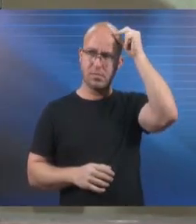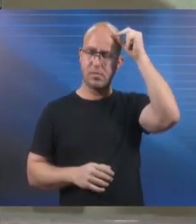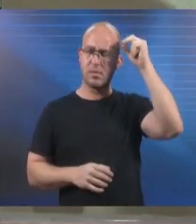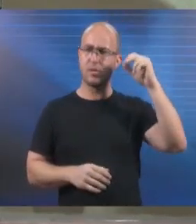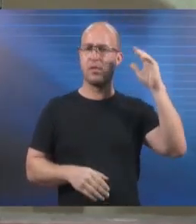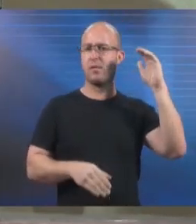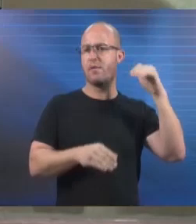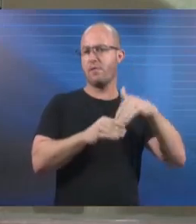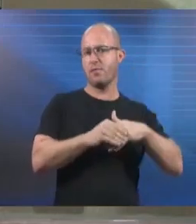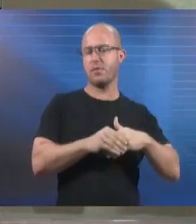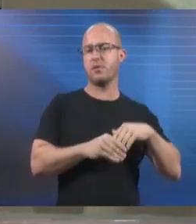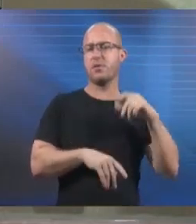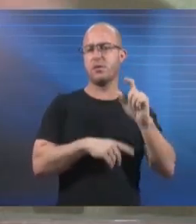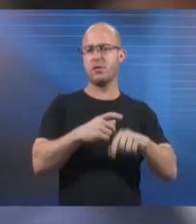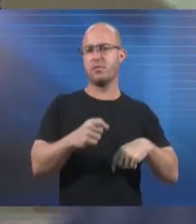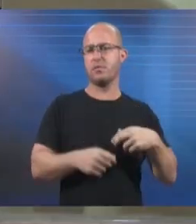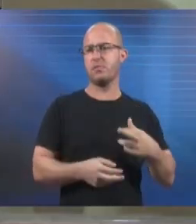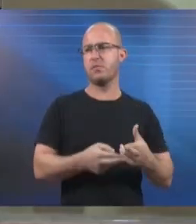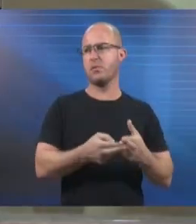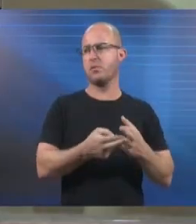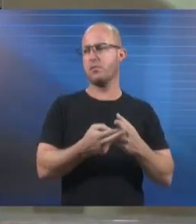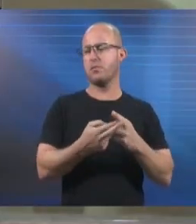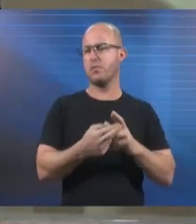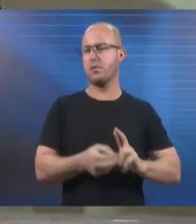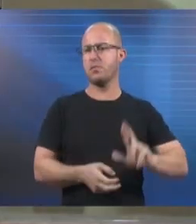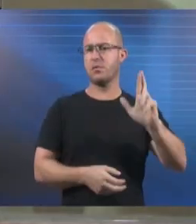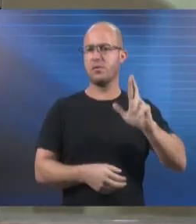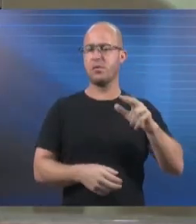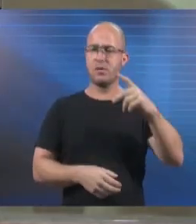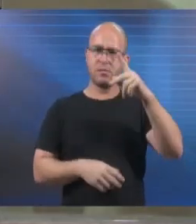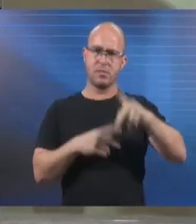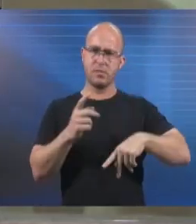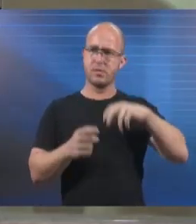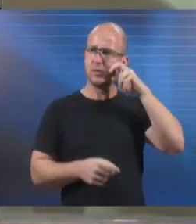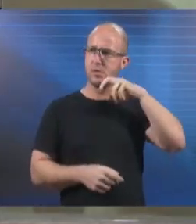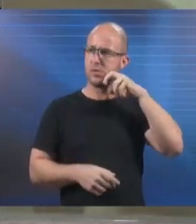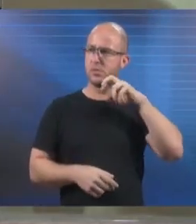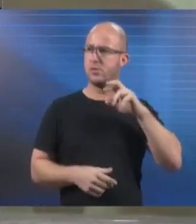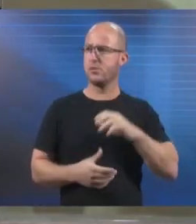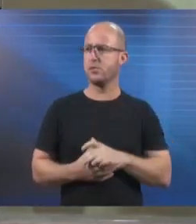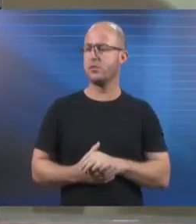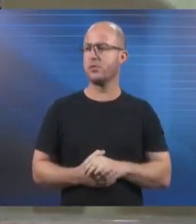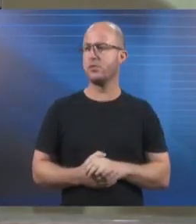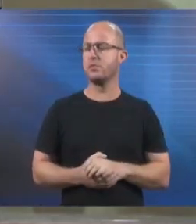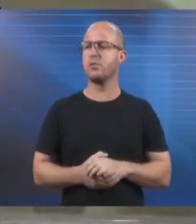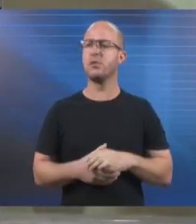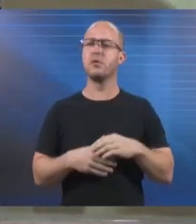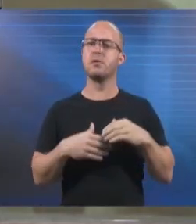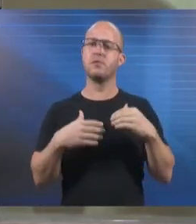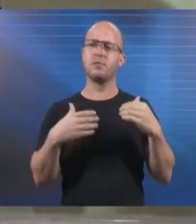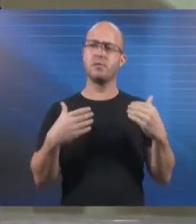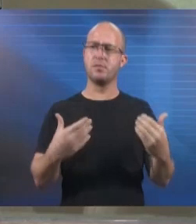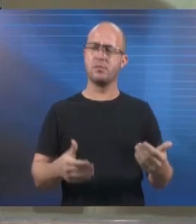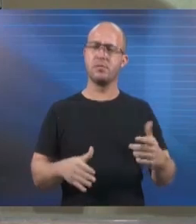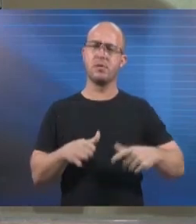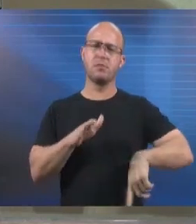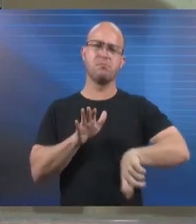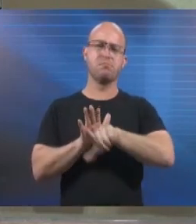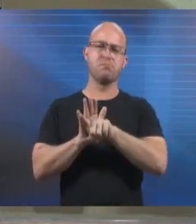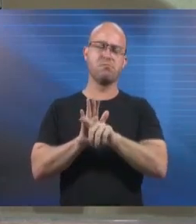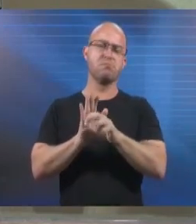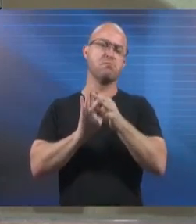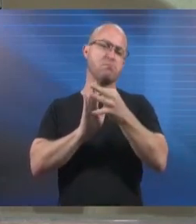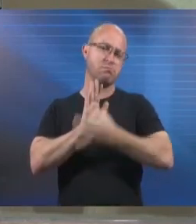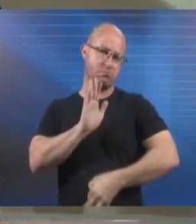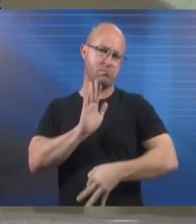foram votado que estavam ali representando o povo de natal e o povo do Rio Grande do Norte então é legítima